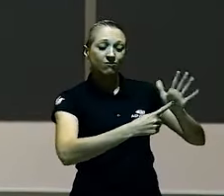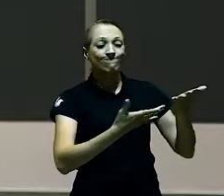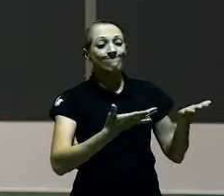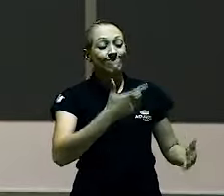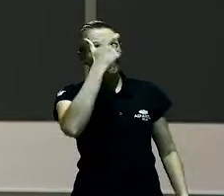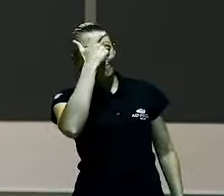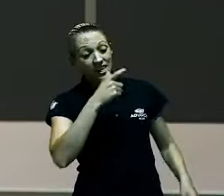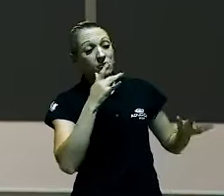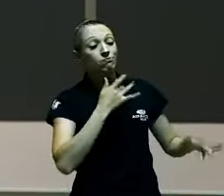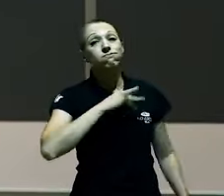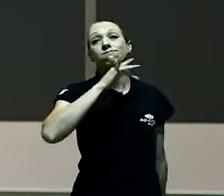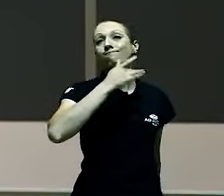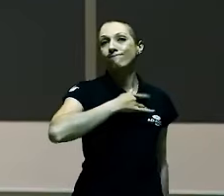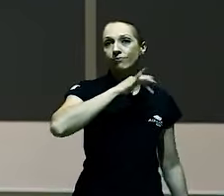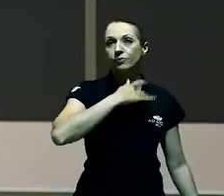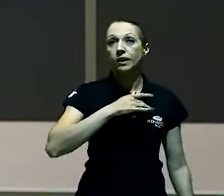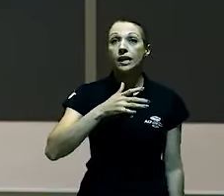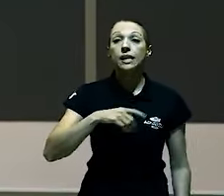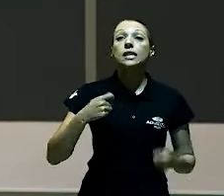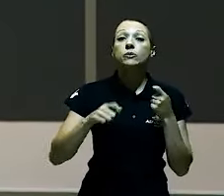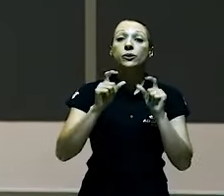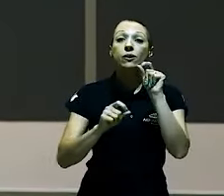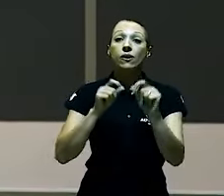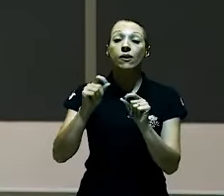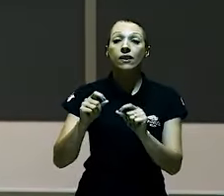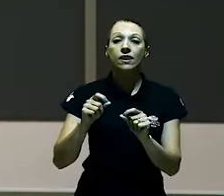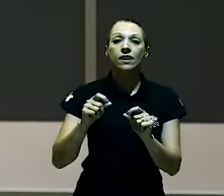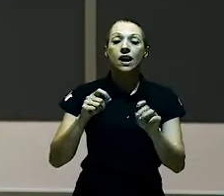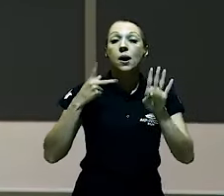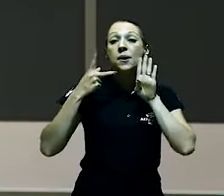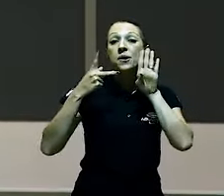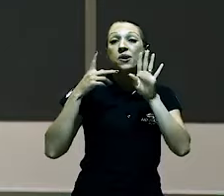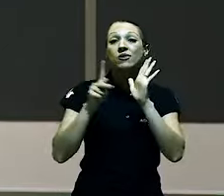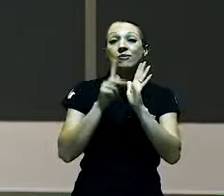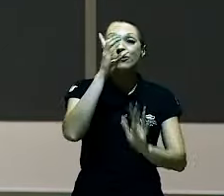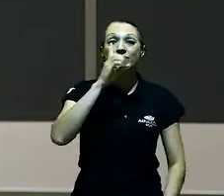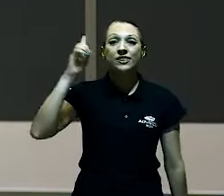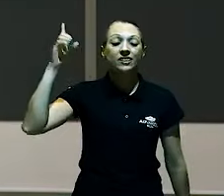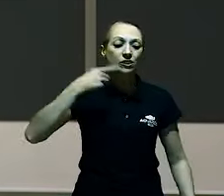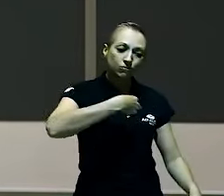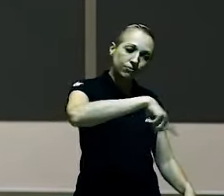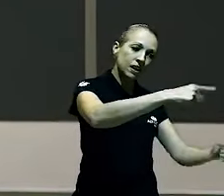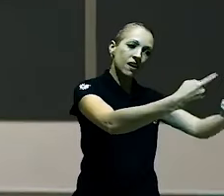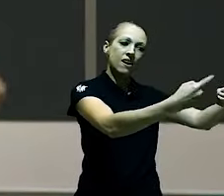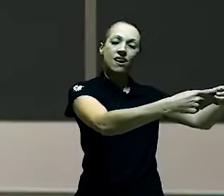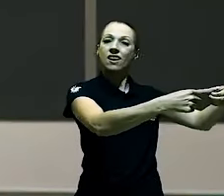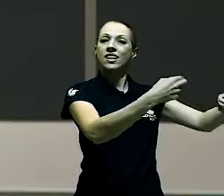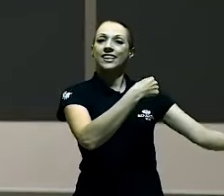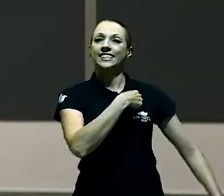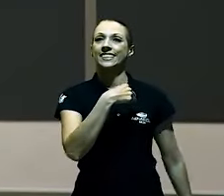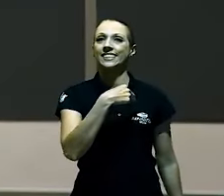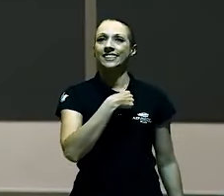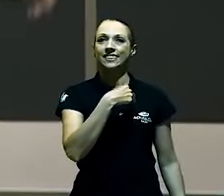Deus para entregar uma mensagem de misericórdia. O cenário era perfeito. Só existe um detalhe nessa